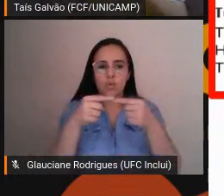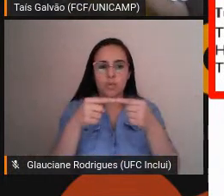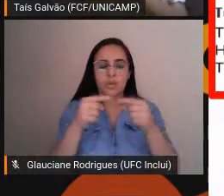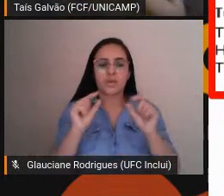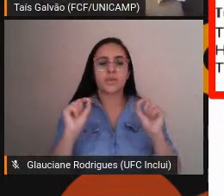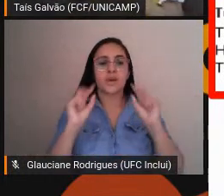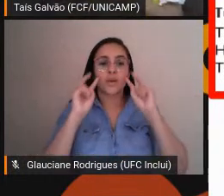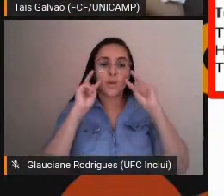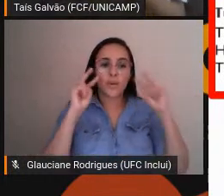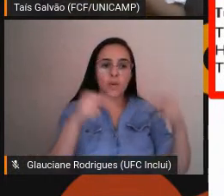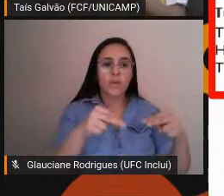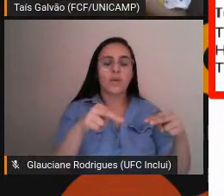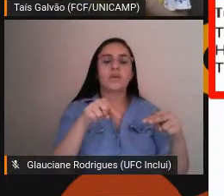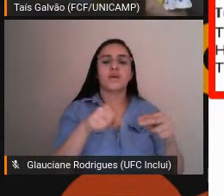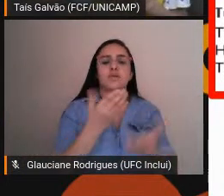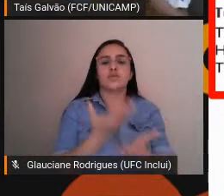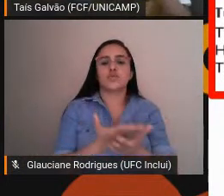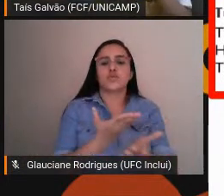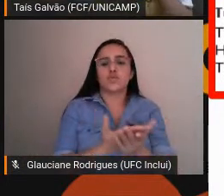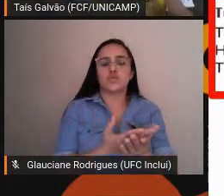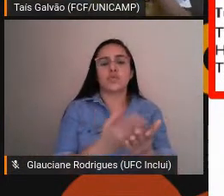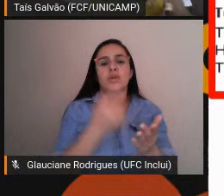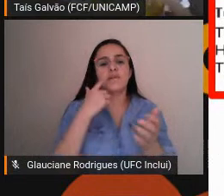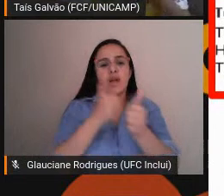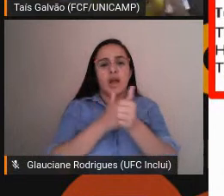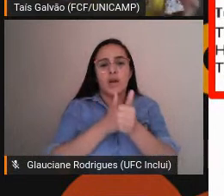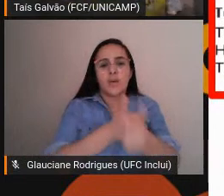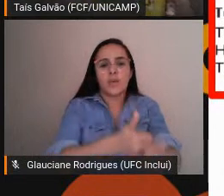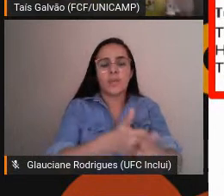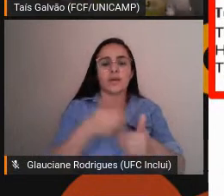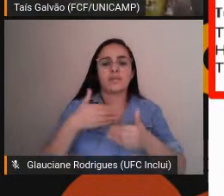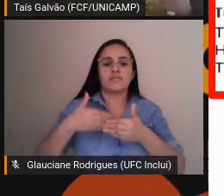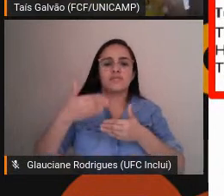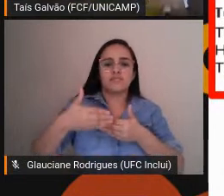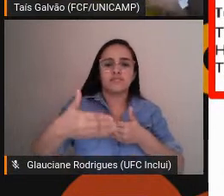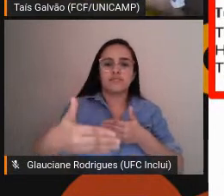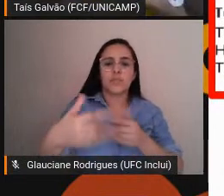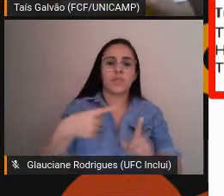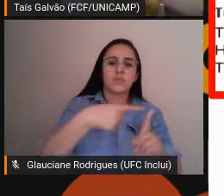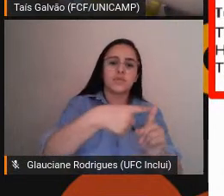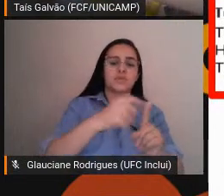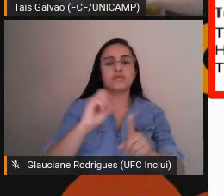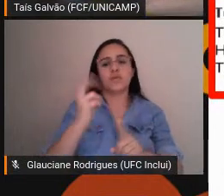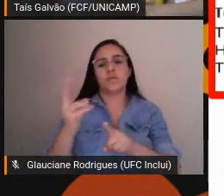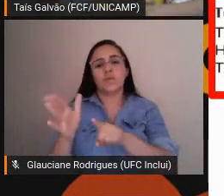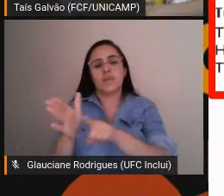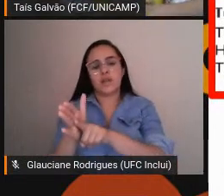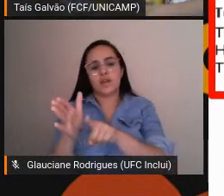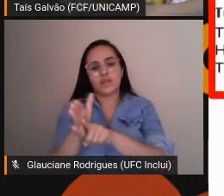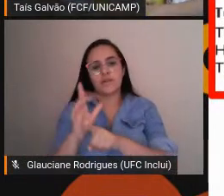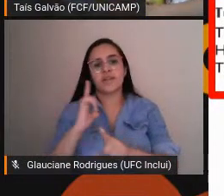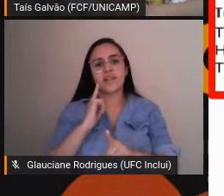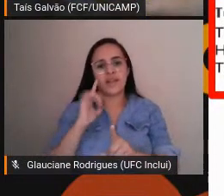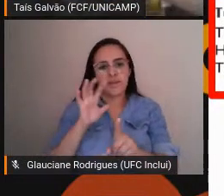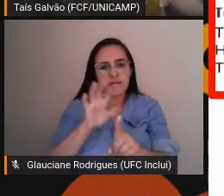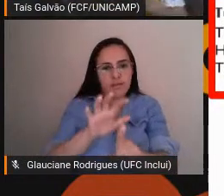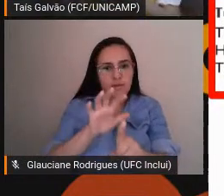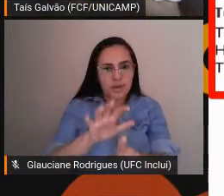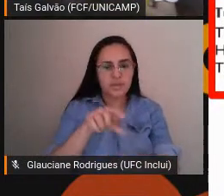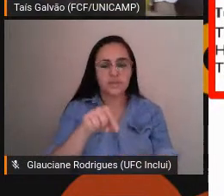para estudos e acompanharam ao longo do tempo para verificar se o resultado positivo ou negativo influenciava na sua